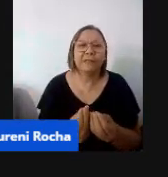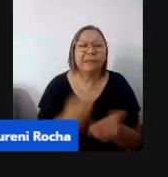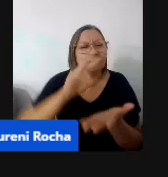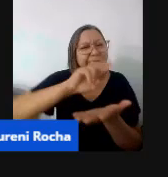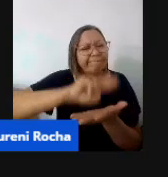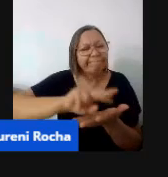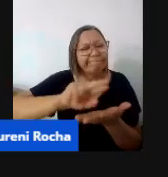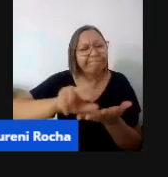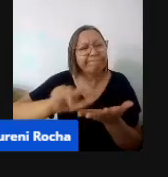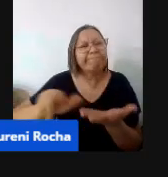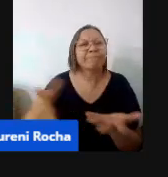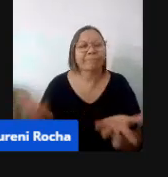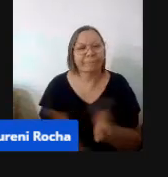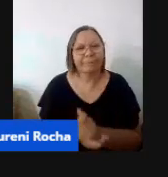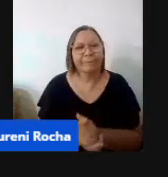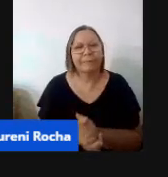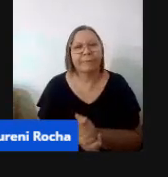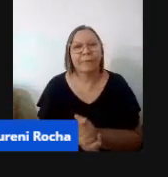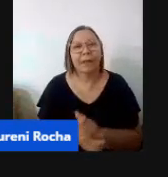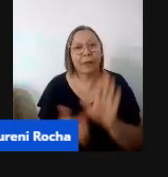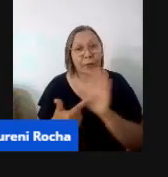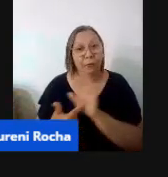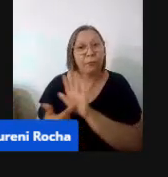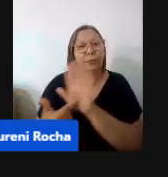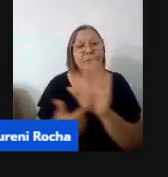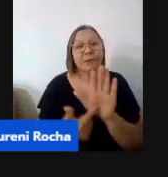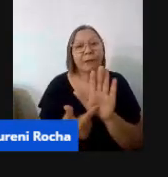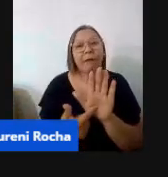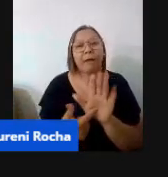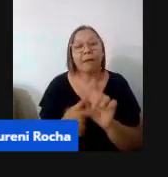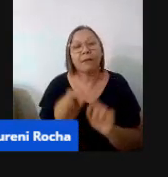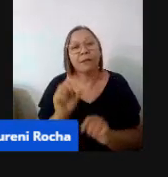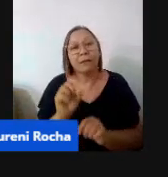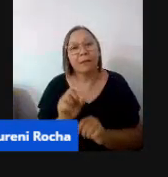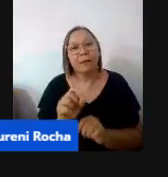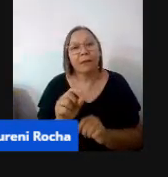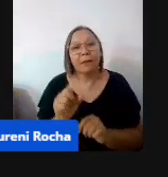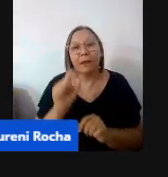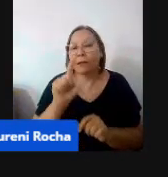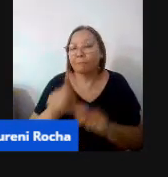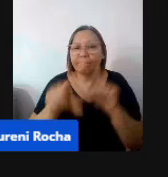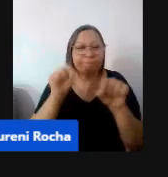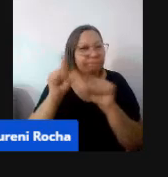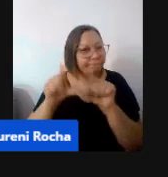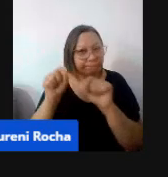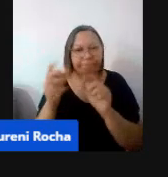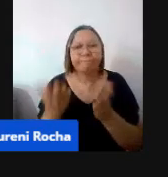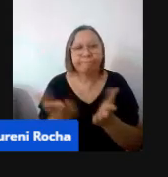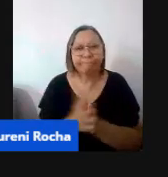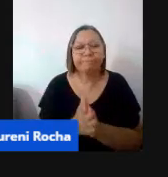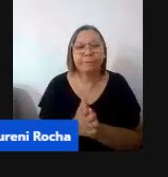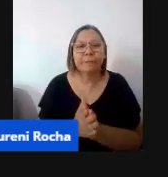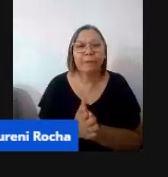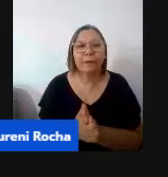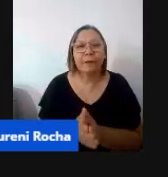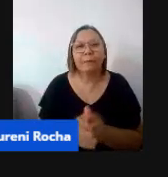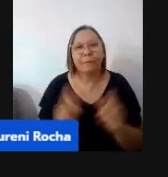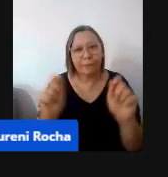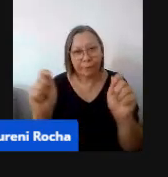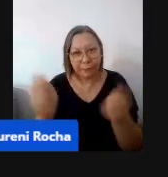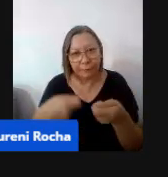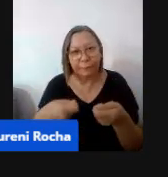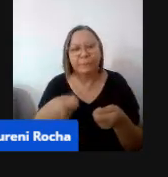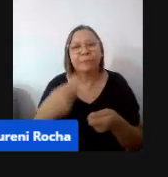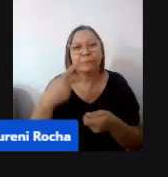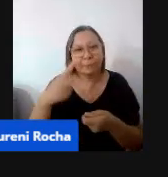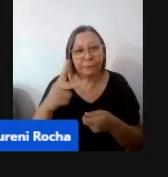aqui eu vou poder mostrar algumas delas. Quem sabe nós podemos ter uma outra possibilidade de fazer um curso um pouco